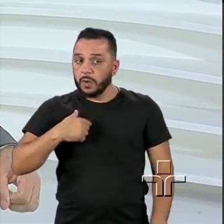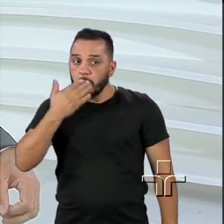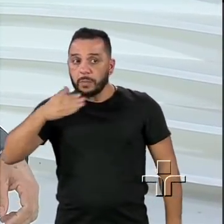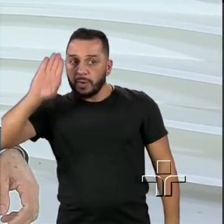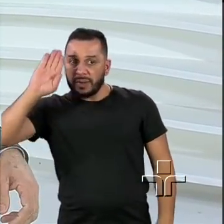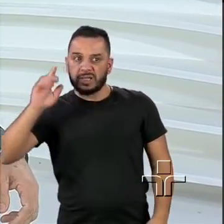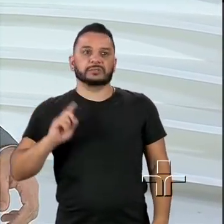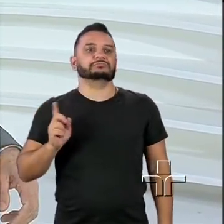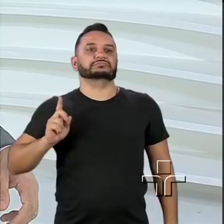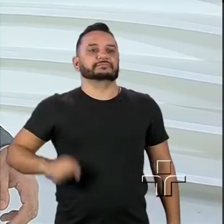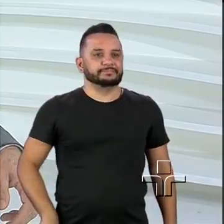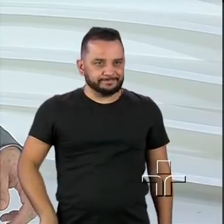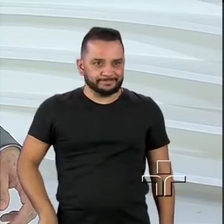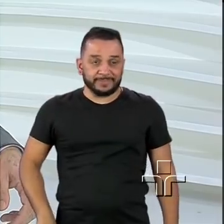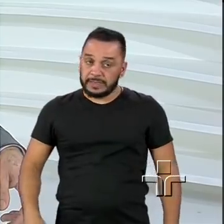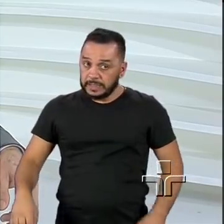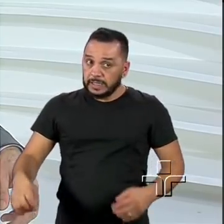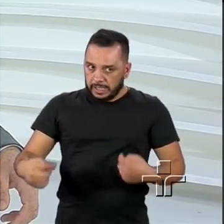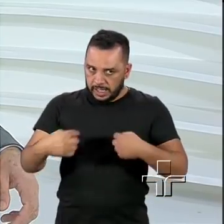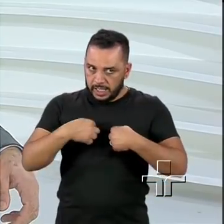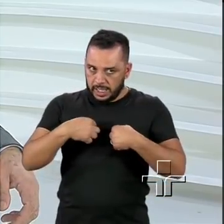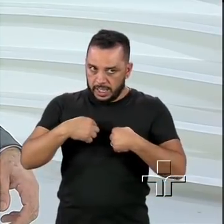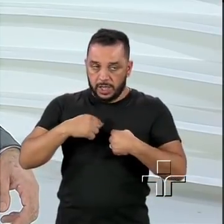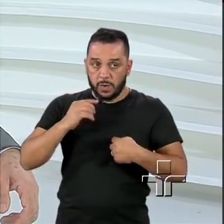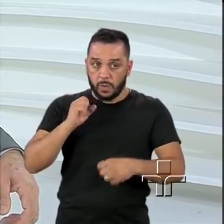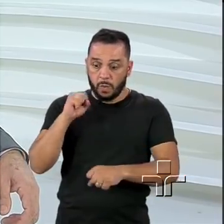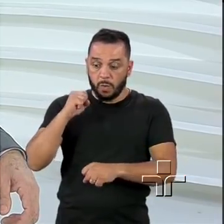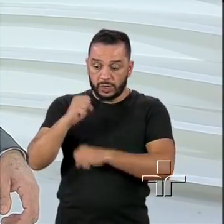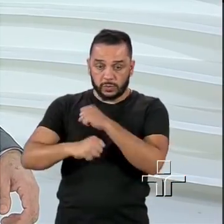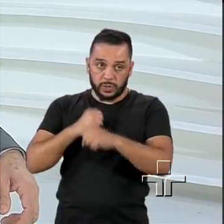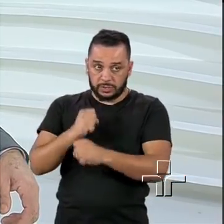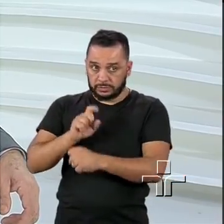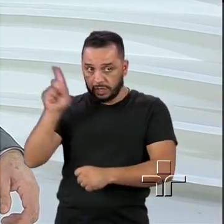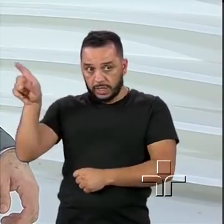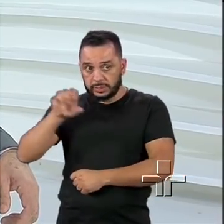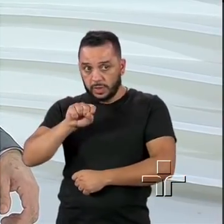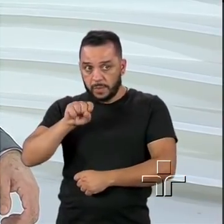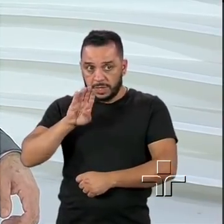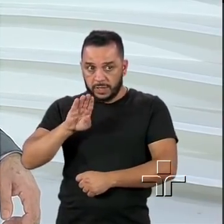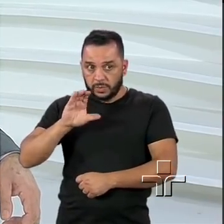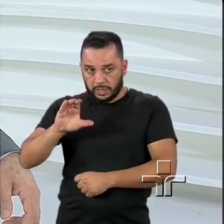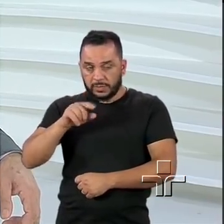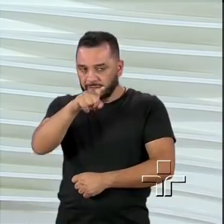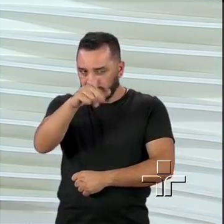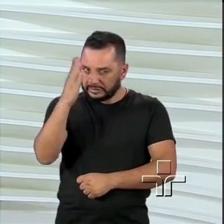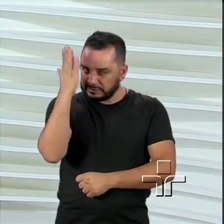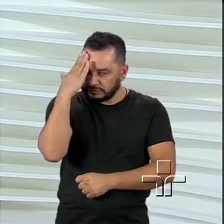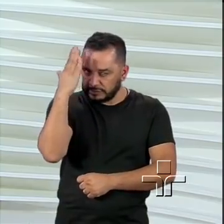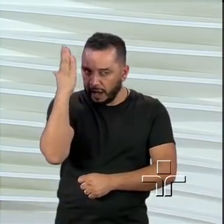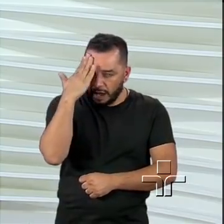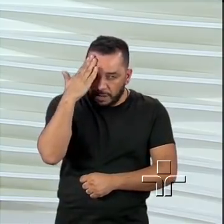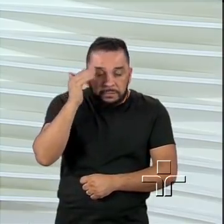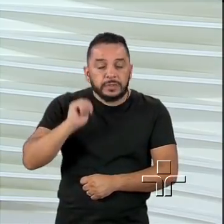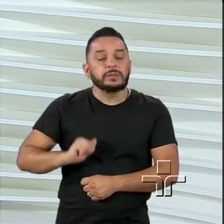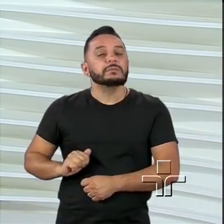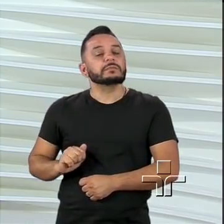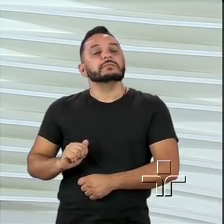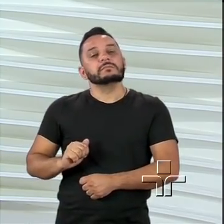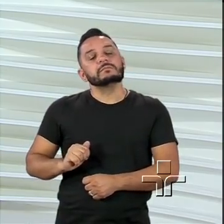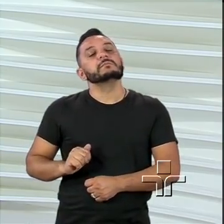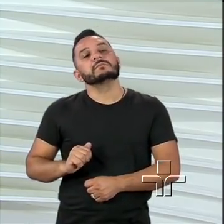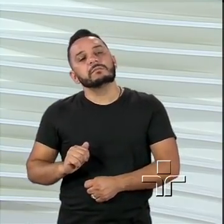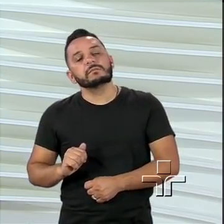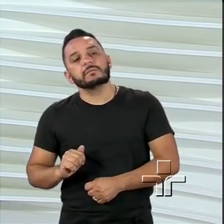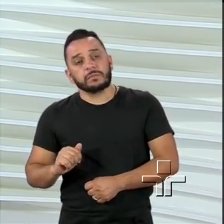mais que isso, eu fiz uma gestão 8 anos da cidade, e você é testemunha disso, que